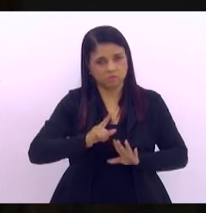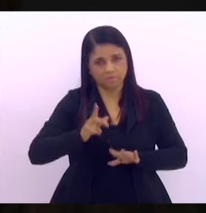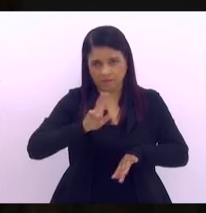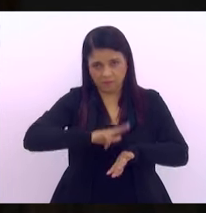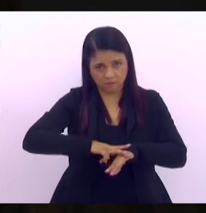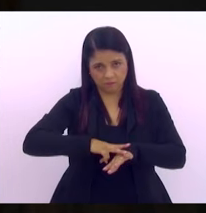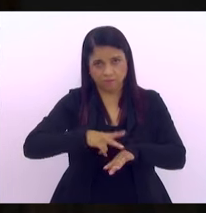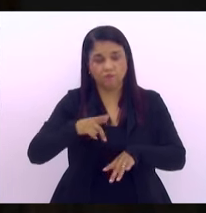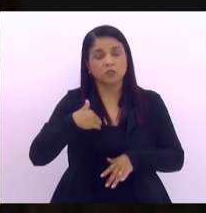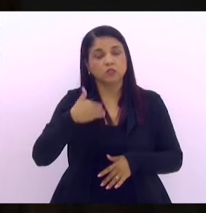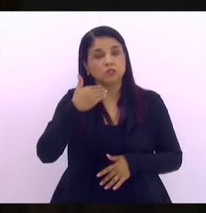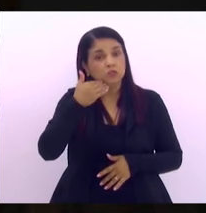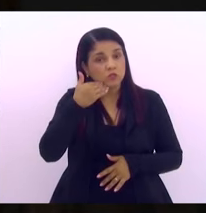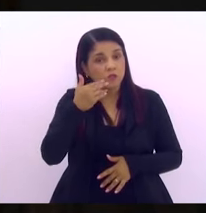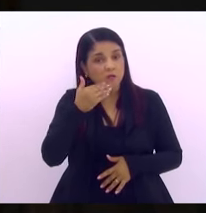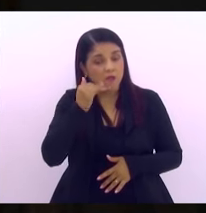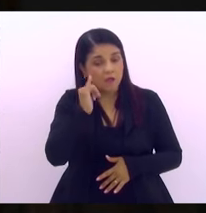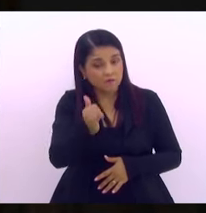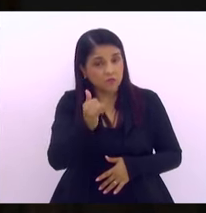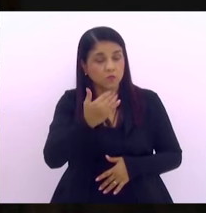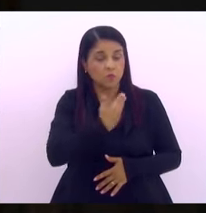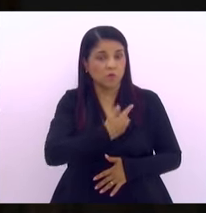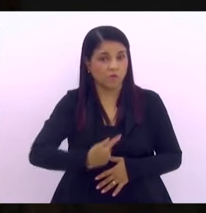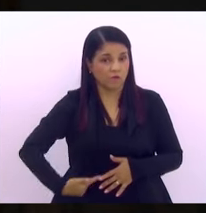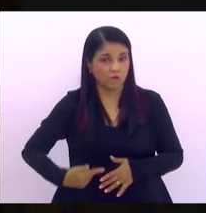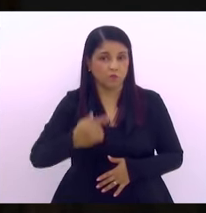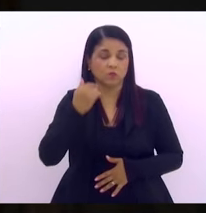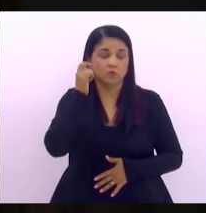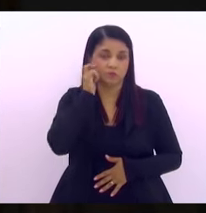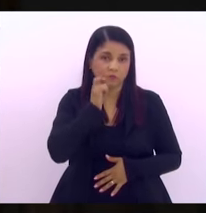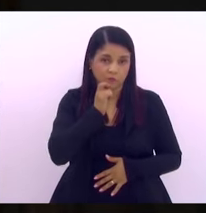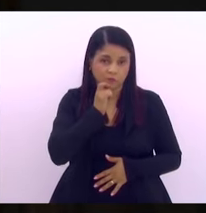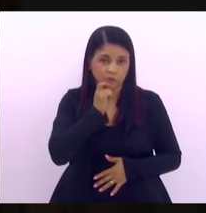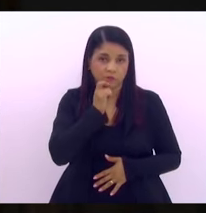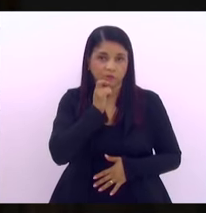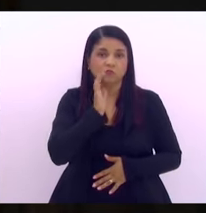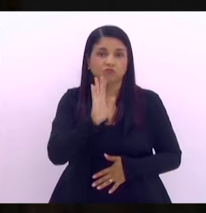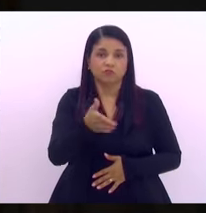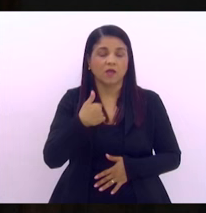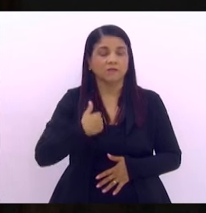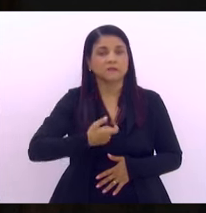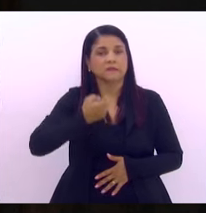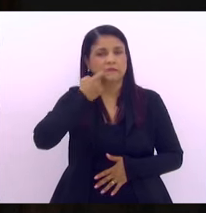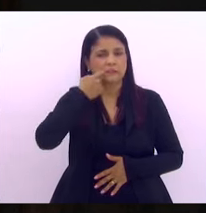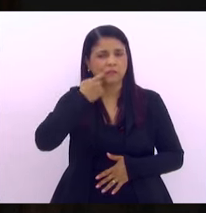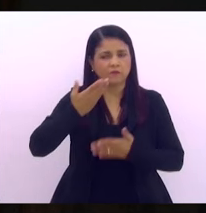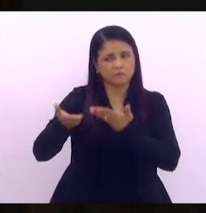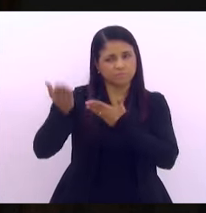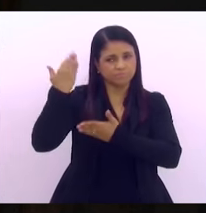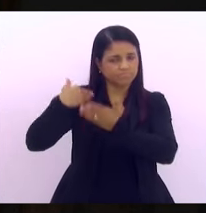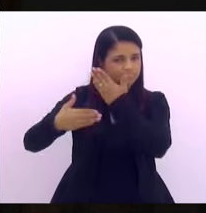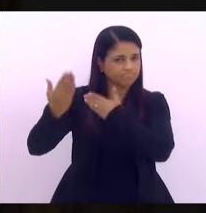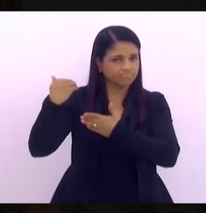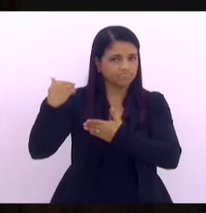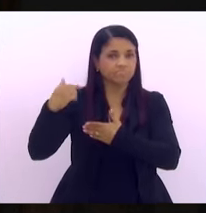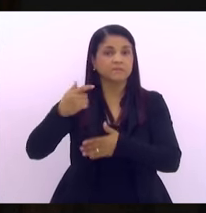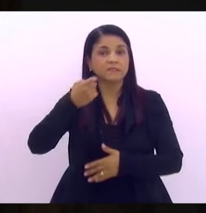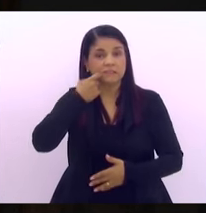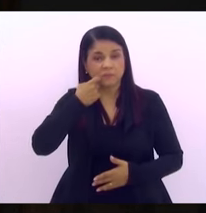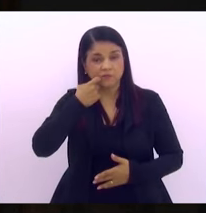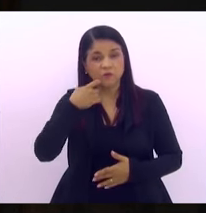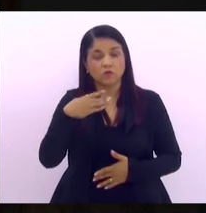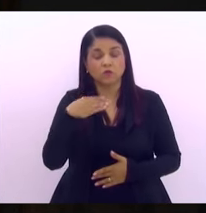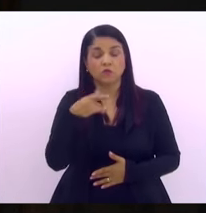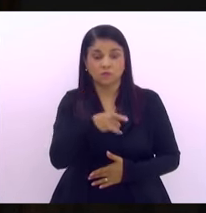governador Cláudio Castro, a quem já deixei isso consignado, desde sexta-feira, deputada Índia, quando Vossa